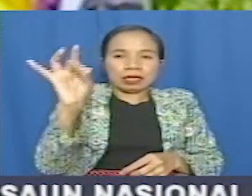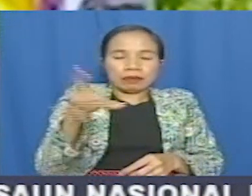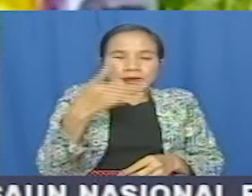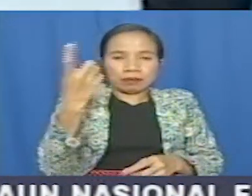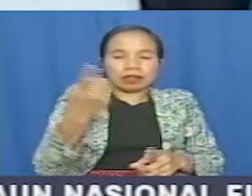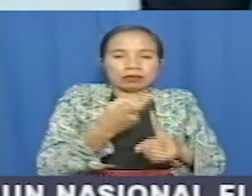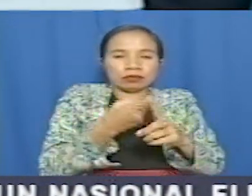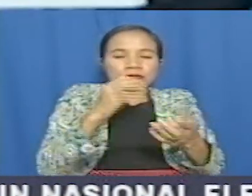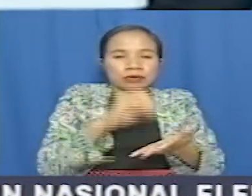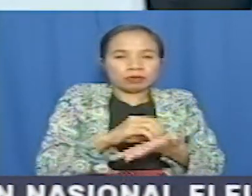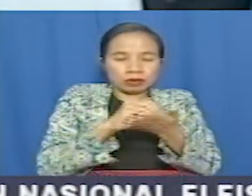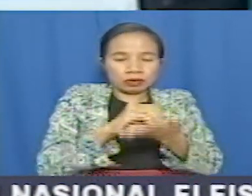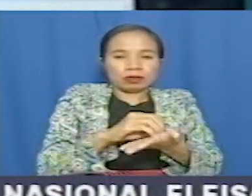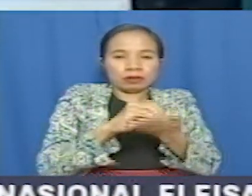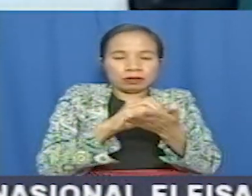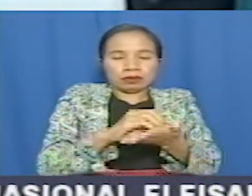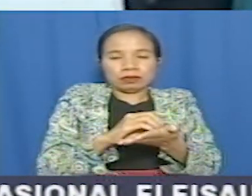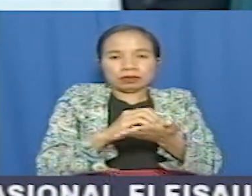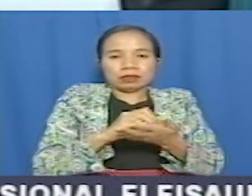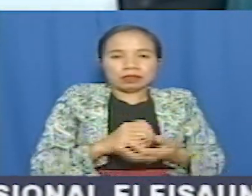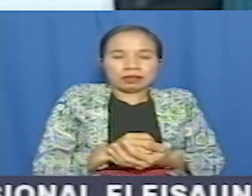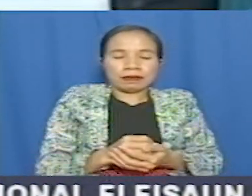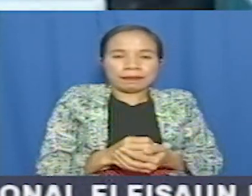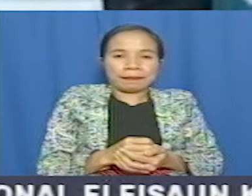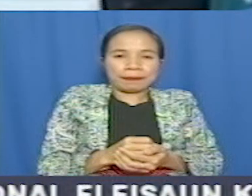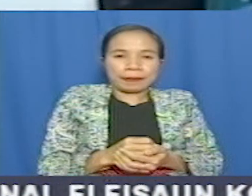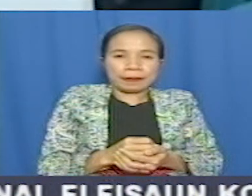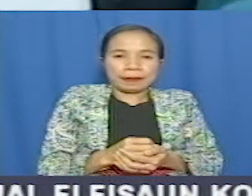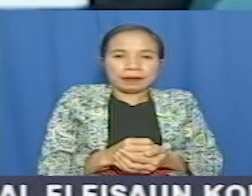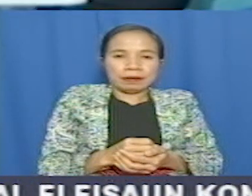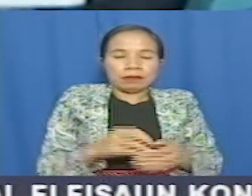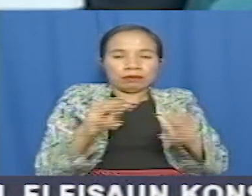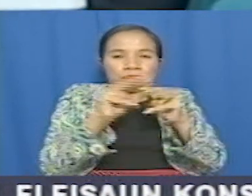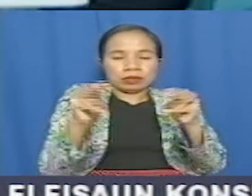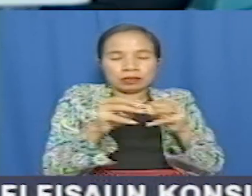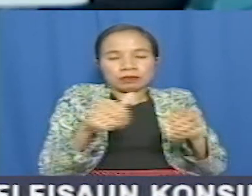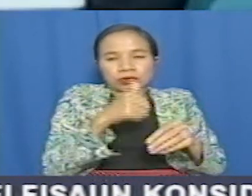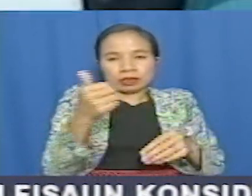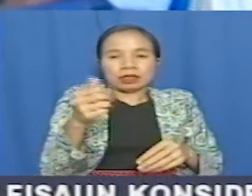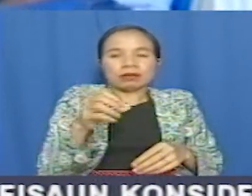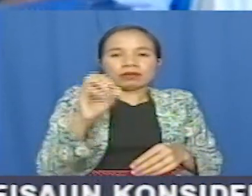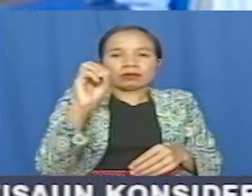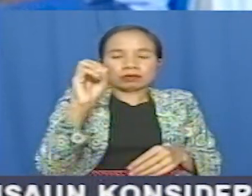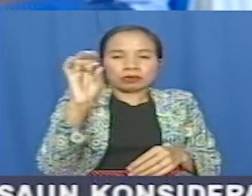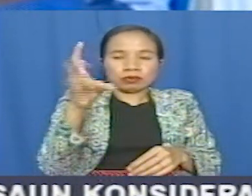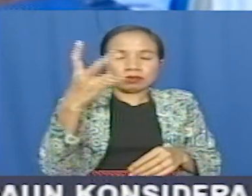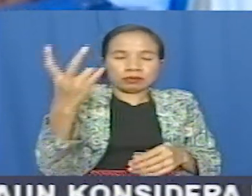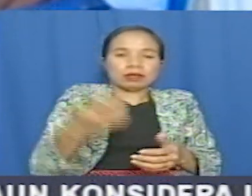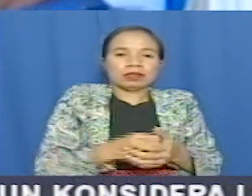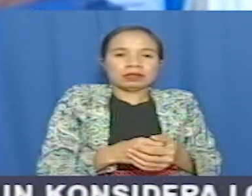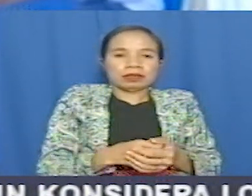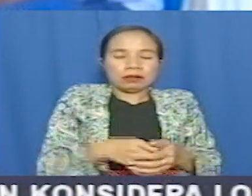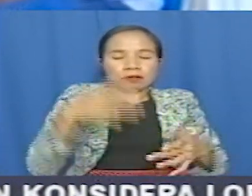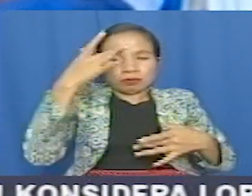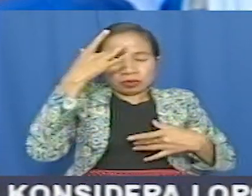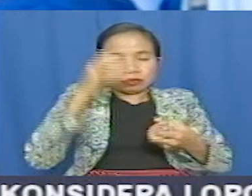husi region administrativa spesial Waikusi Ambeno no municipio seluk nain sanulu resin hitu. Tu revolusan